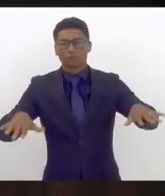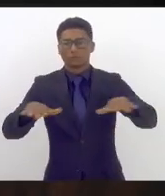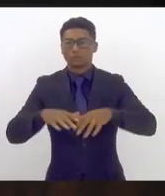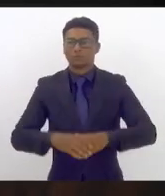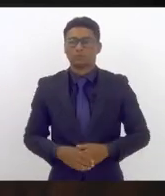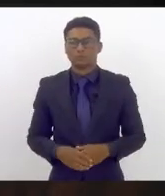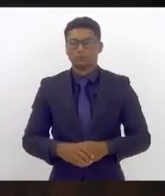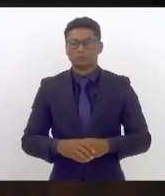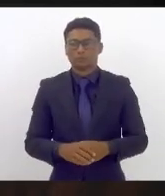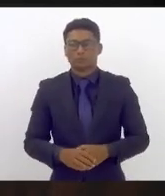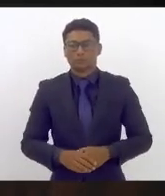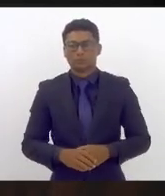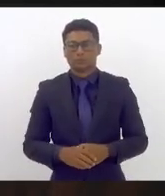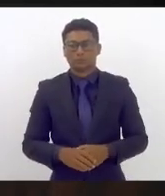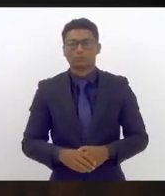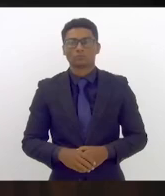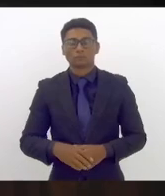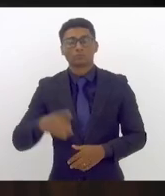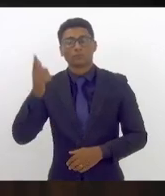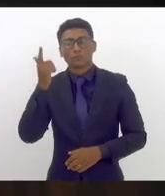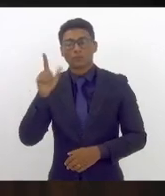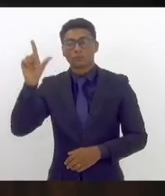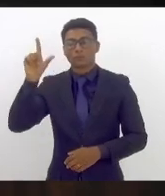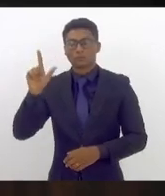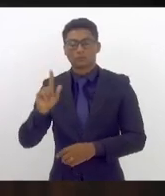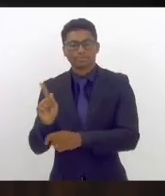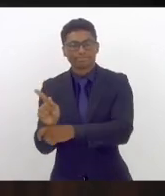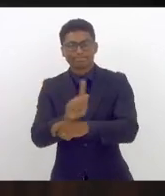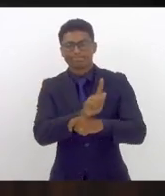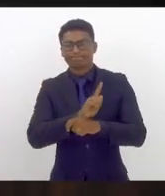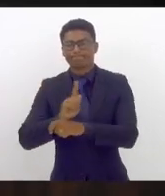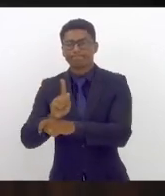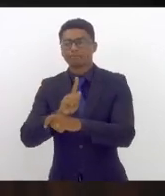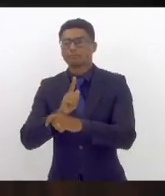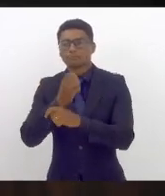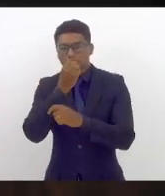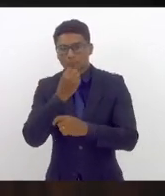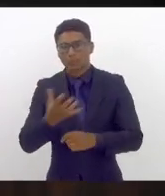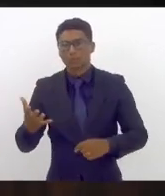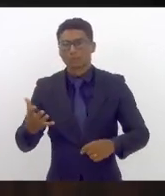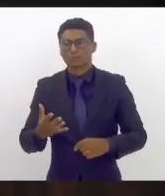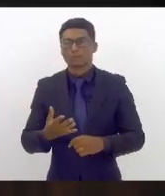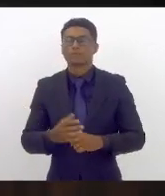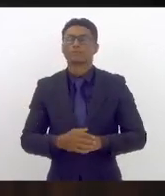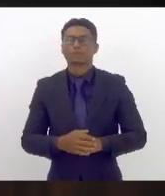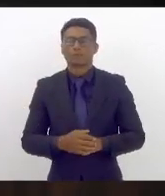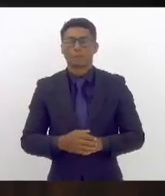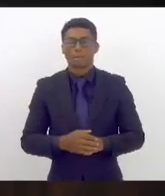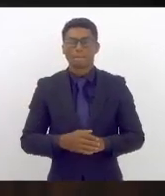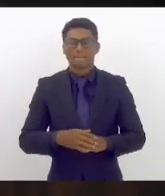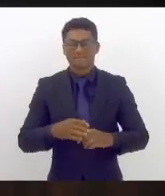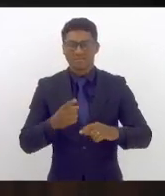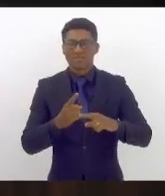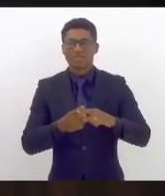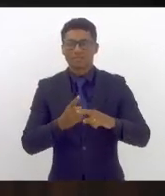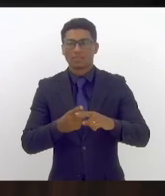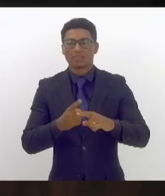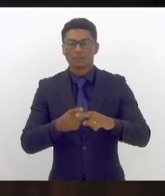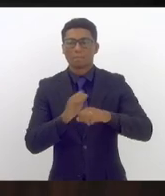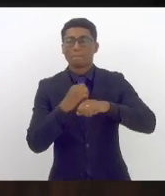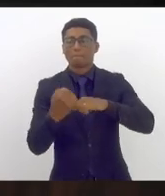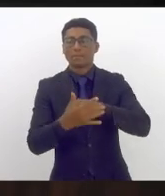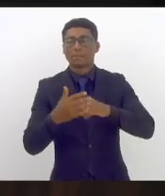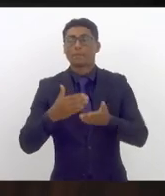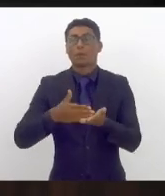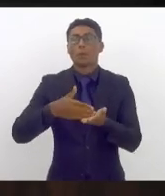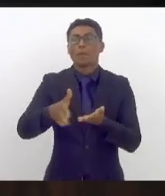procuram e a gente graças a Deus conseguiu fazer uma boa gestão no meio do Caos porque Era exatamente foi exatamente no começo da pandemia